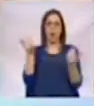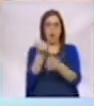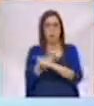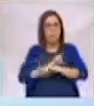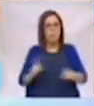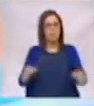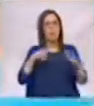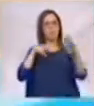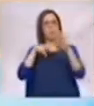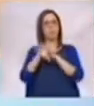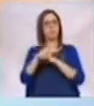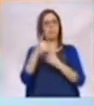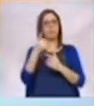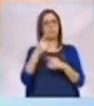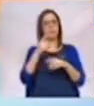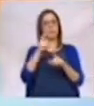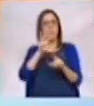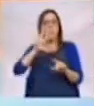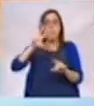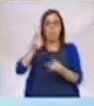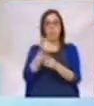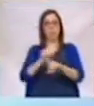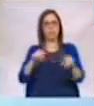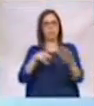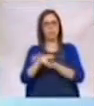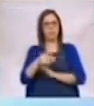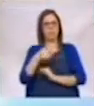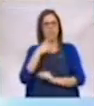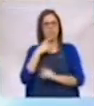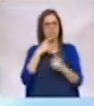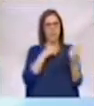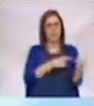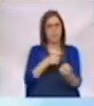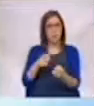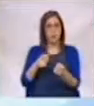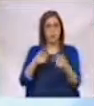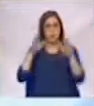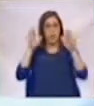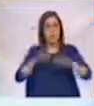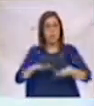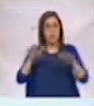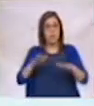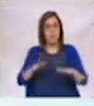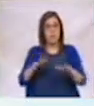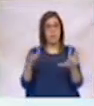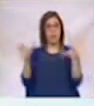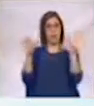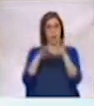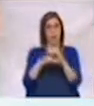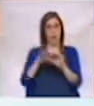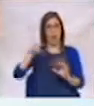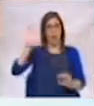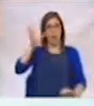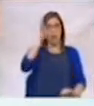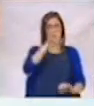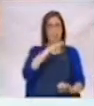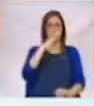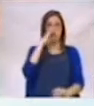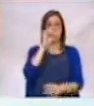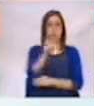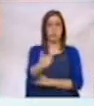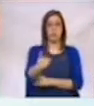de proibir a entrada em função de uma dada nacionalidade. Fala de terrorismo islâmico e associa a estas